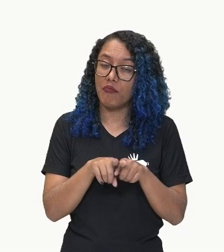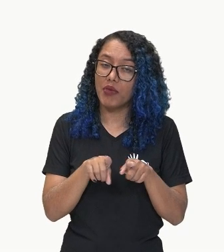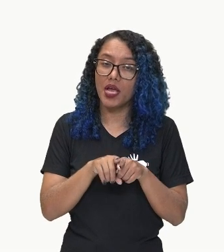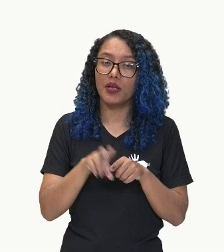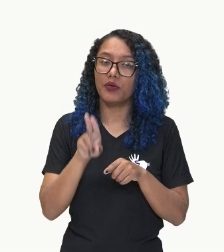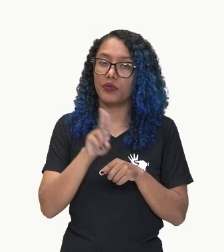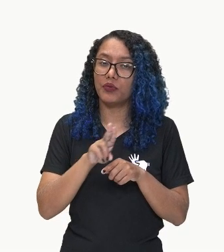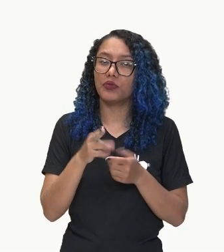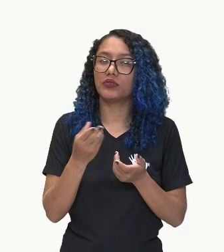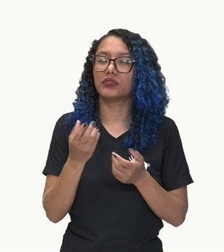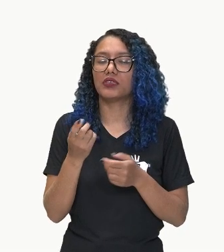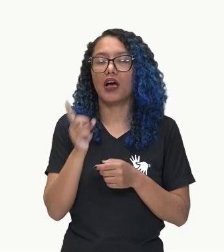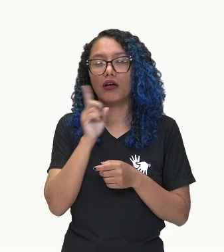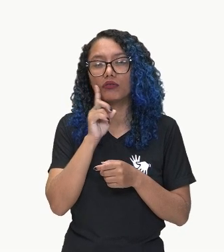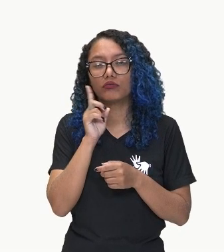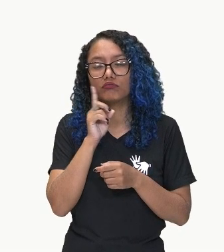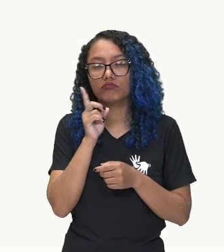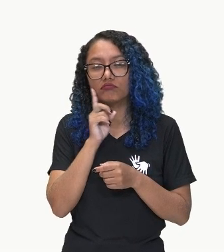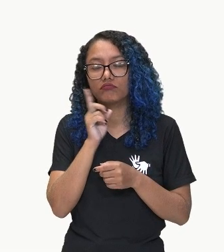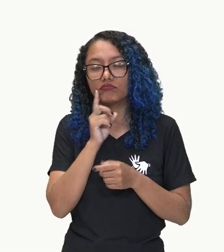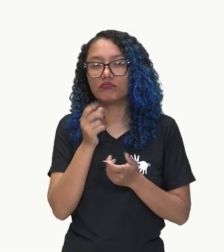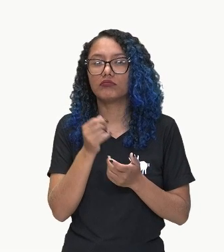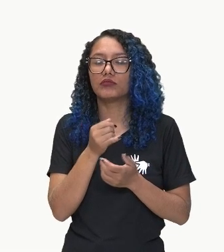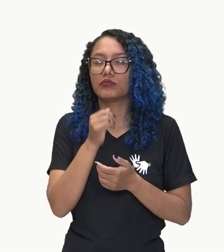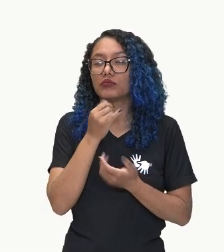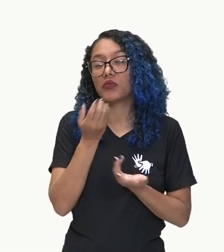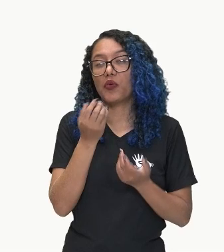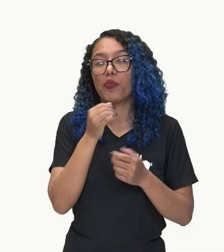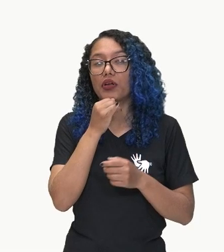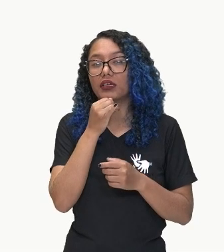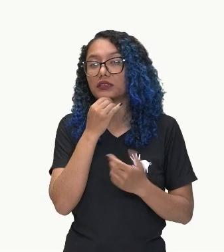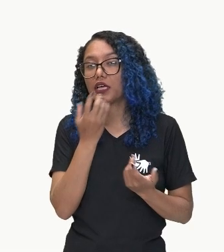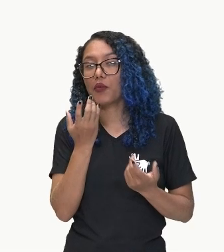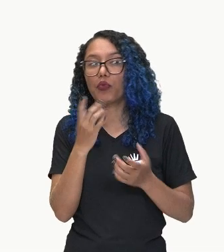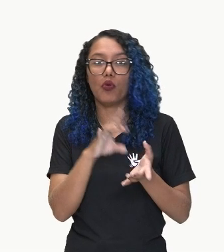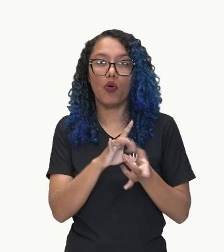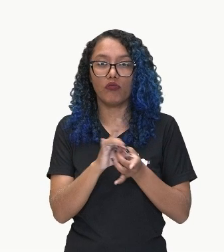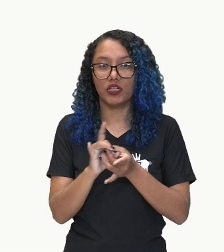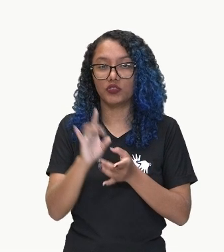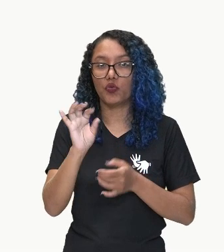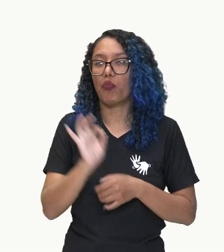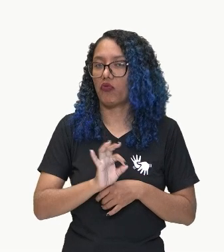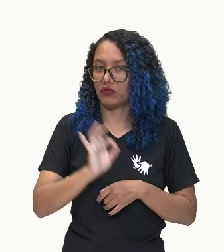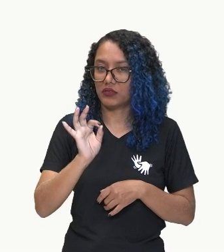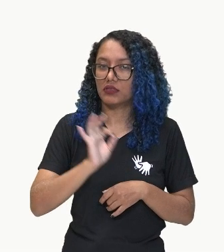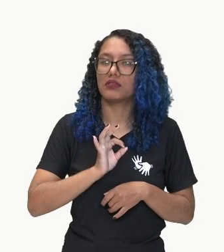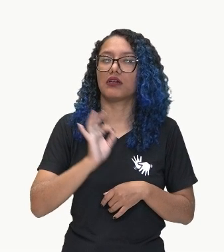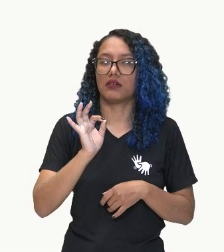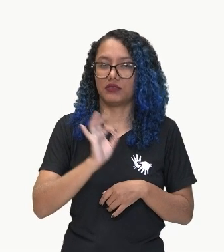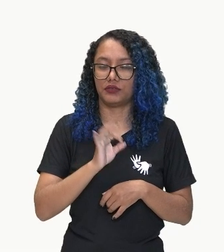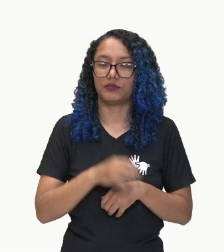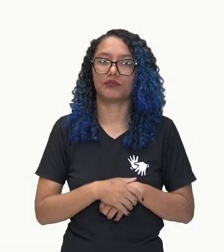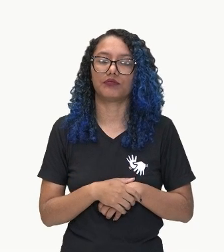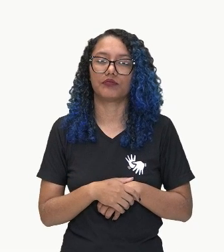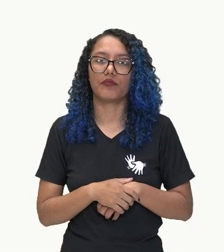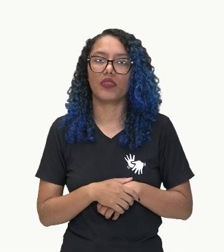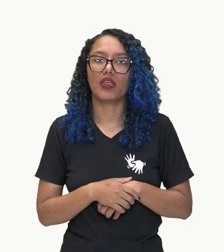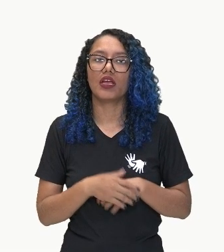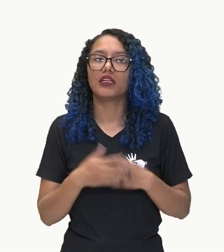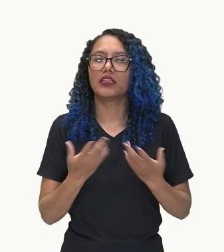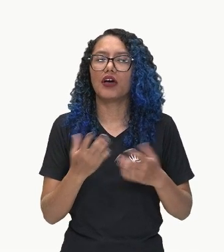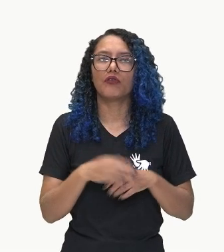está trabalhando a questão da porcentagem. Então, não adianta a gente pensar que a matemática